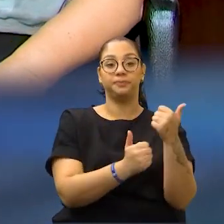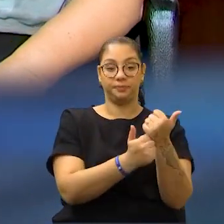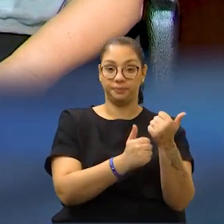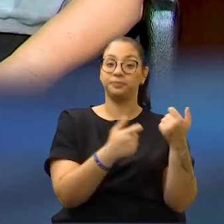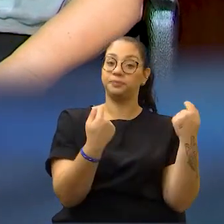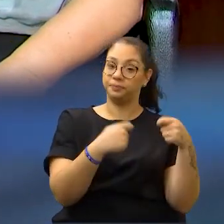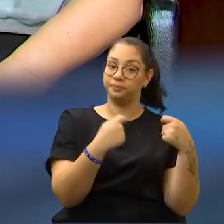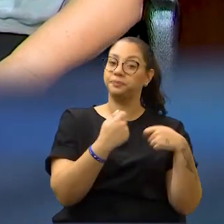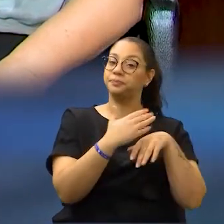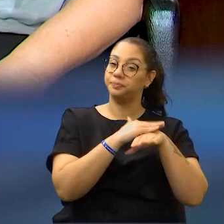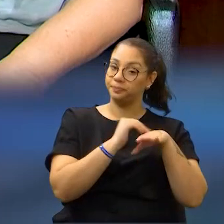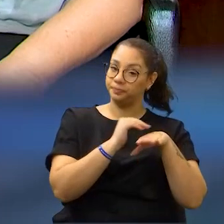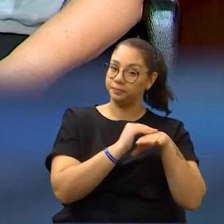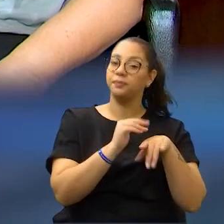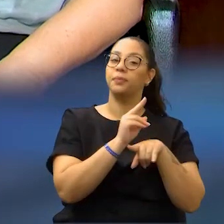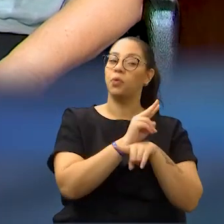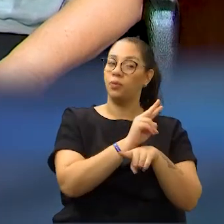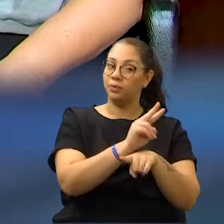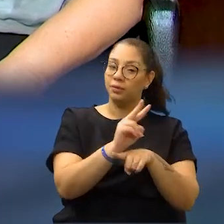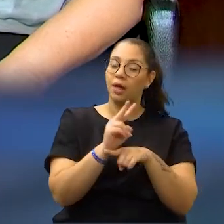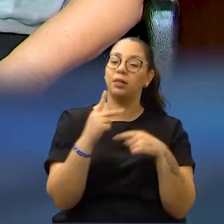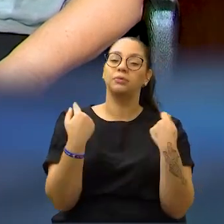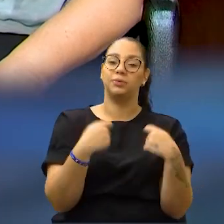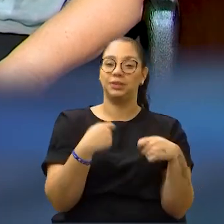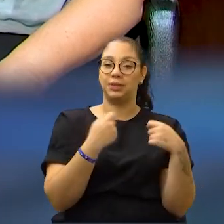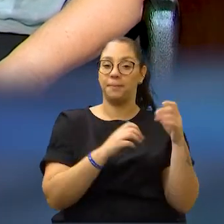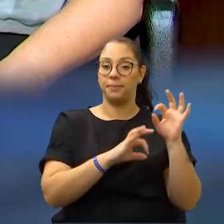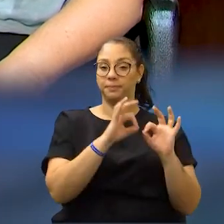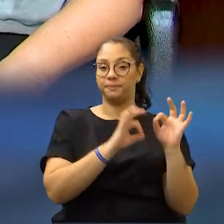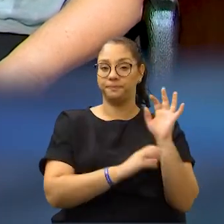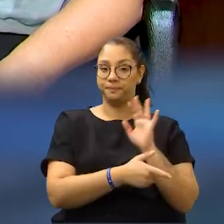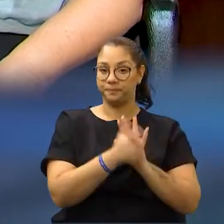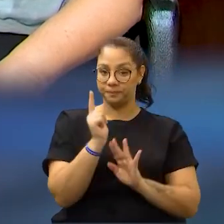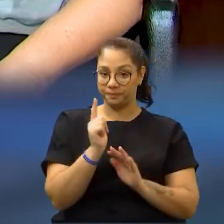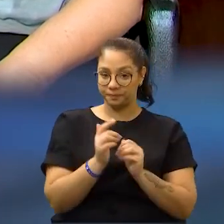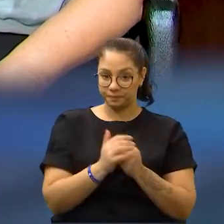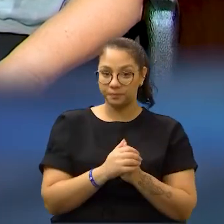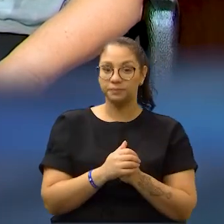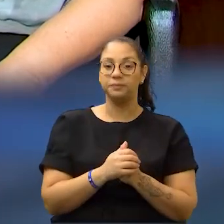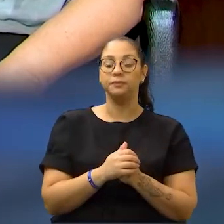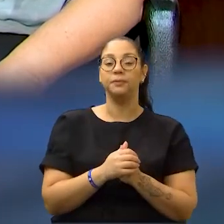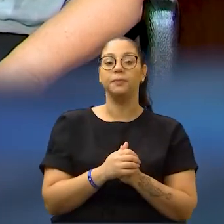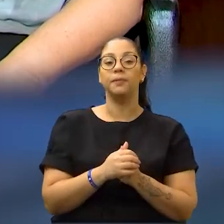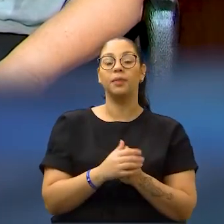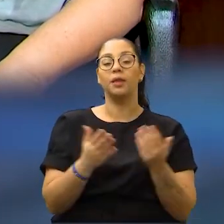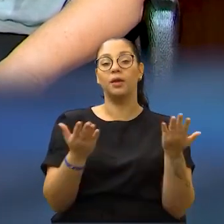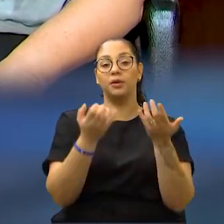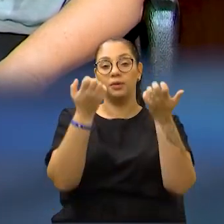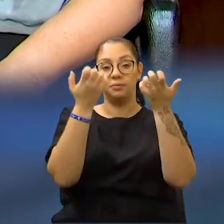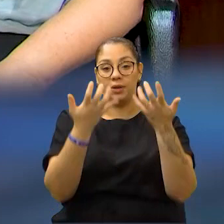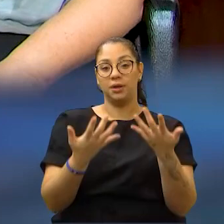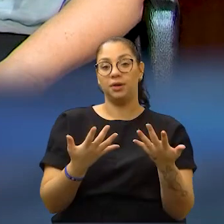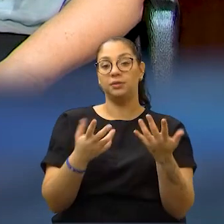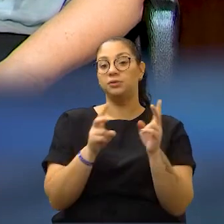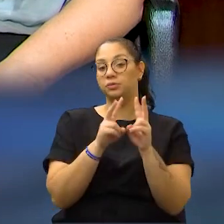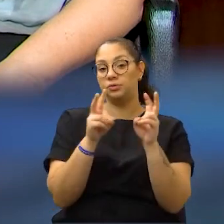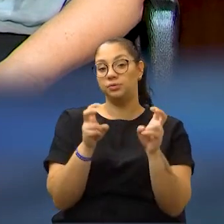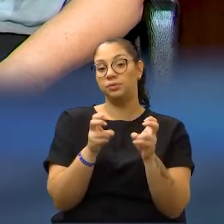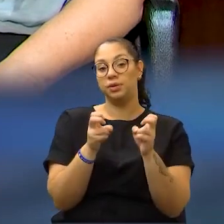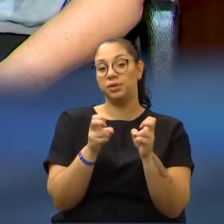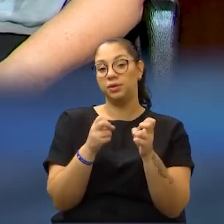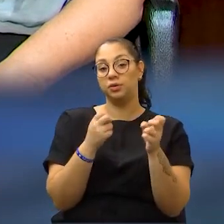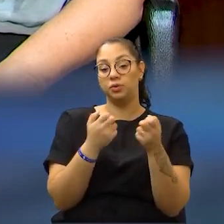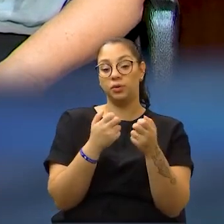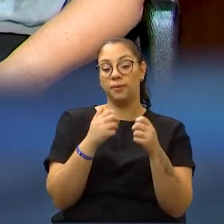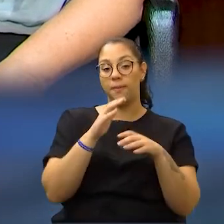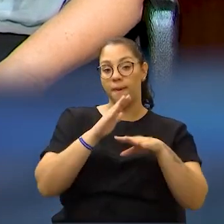tem que ter um afeto, tem que ter um cuidado, né? Tem que ter toda uma preparação. E falando assim sobre questões